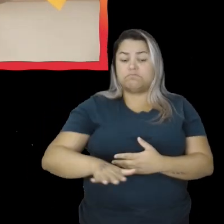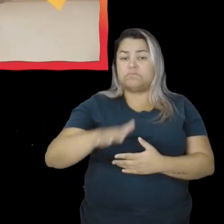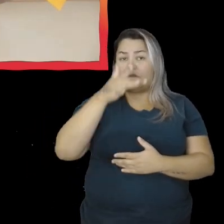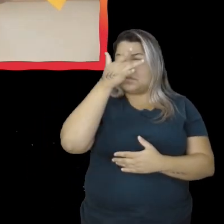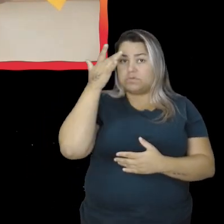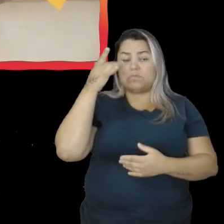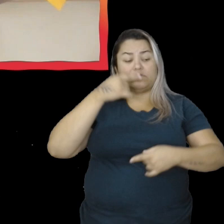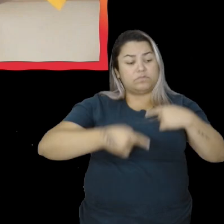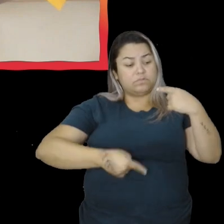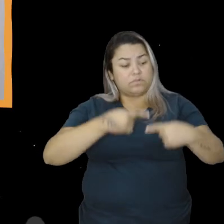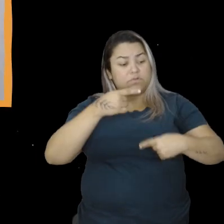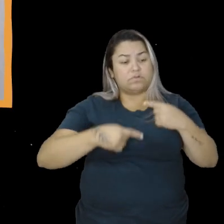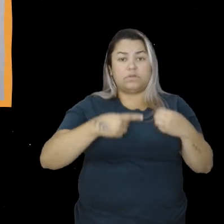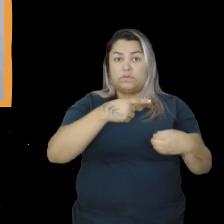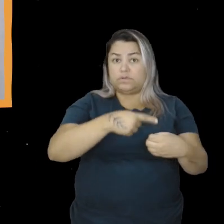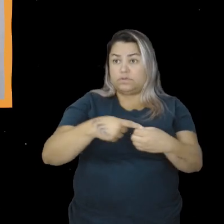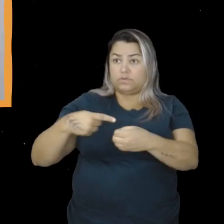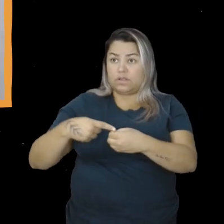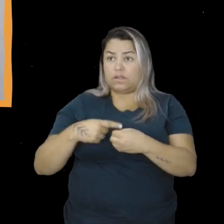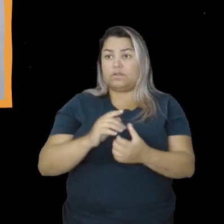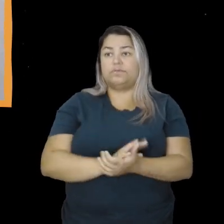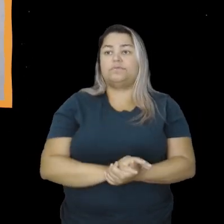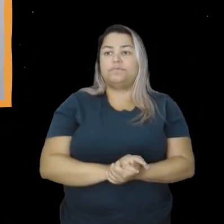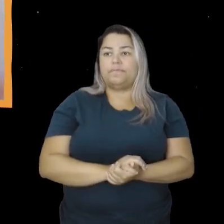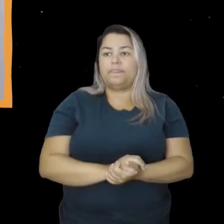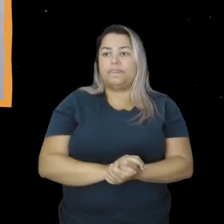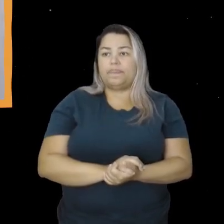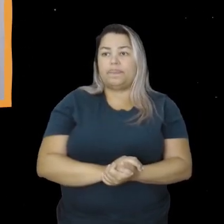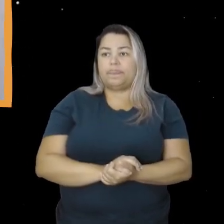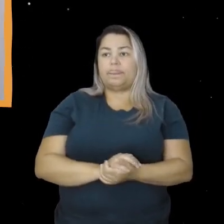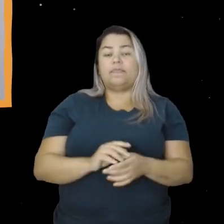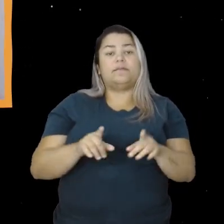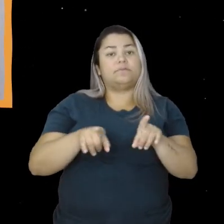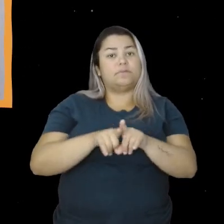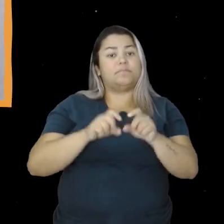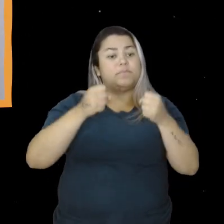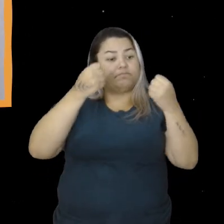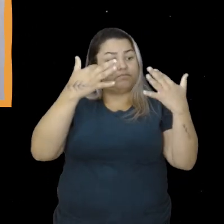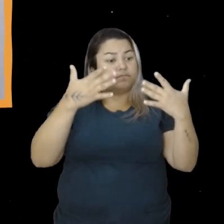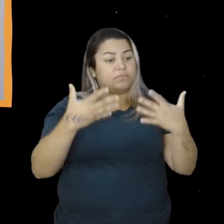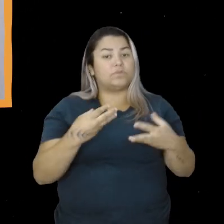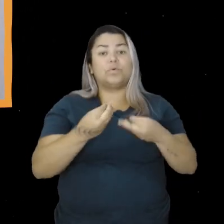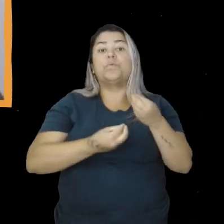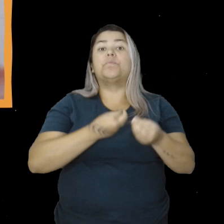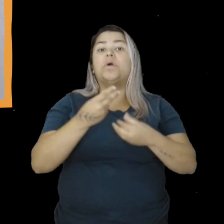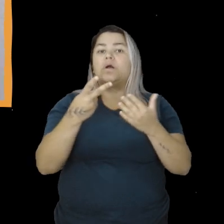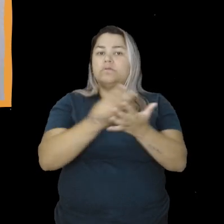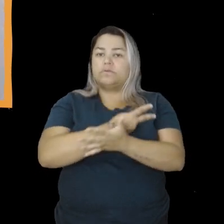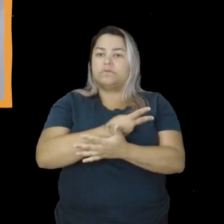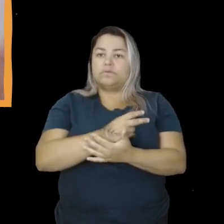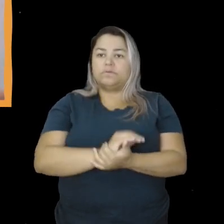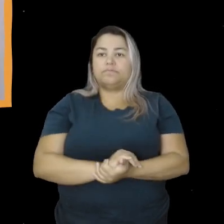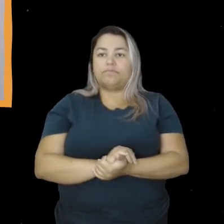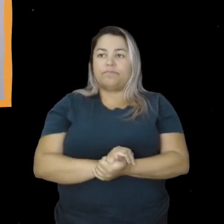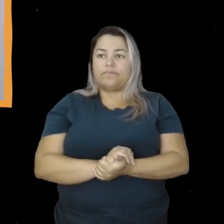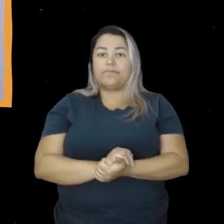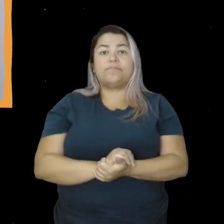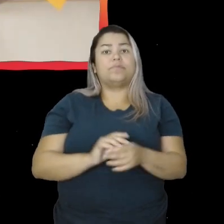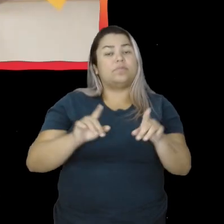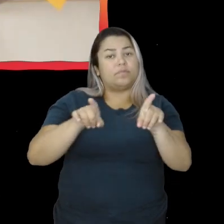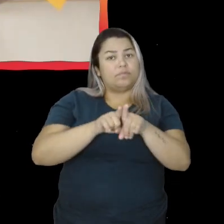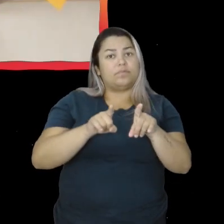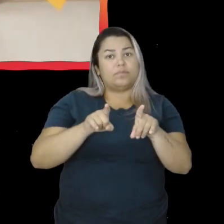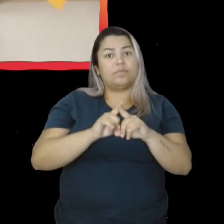discutindo, pedindo da cidade. Eu nunca tinha ouvido, assim, tão detalhadamente, explicadinho como é que funciona o trabalho do vereador. A gente sabe muito por cima,